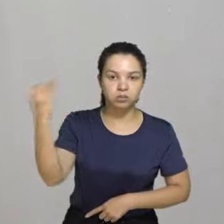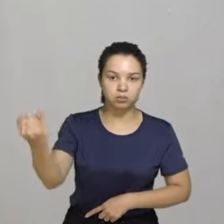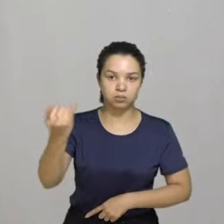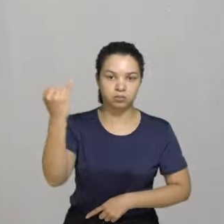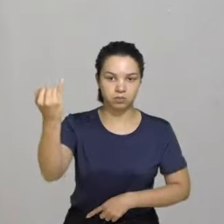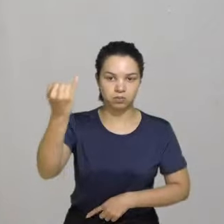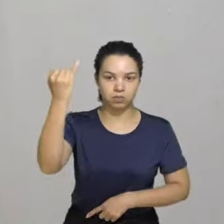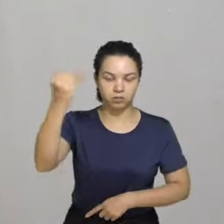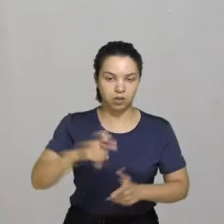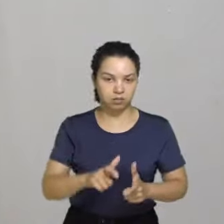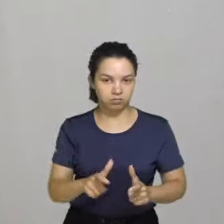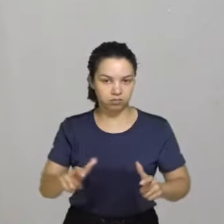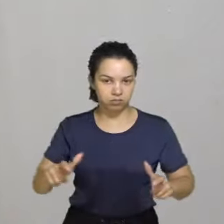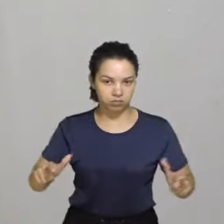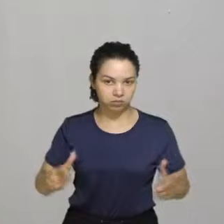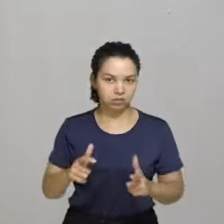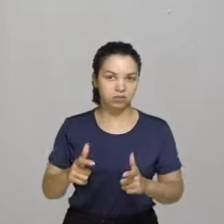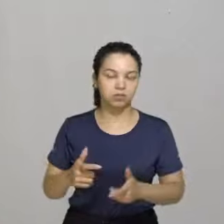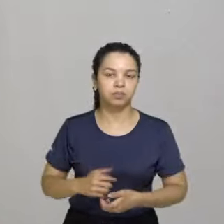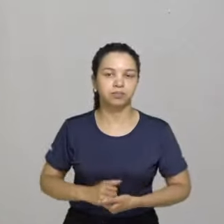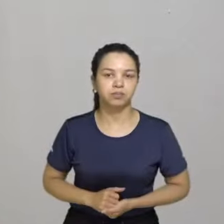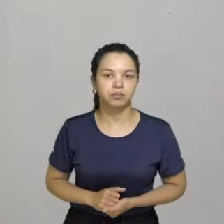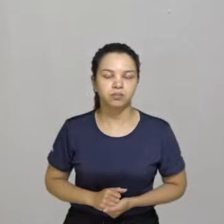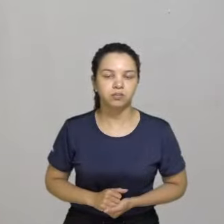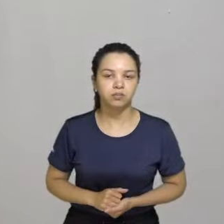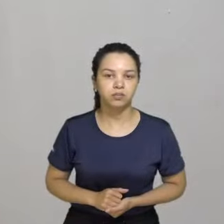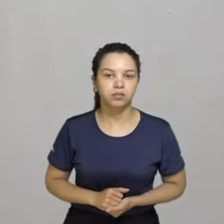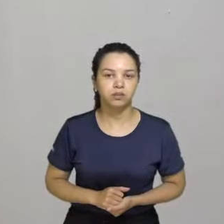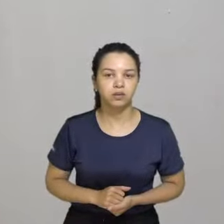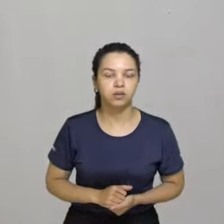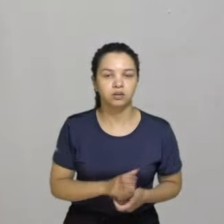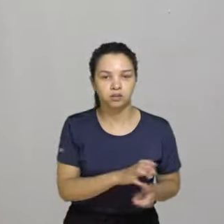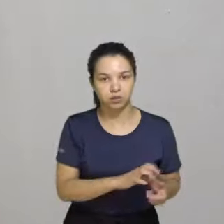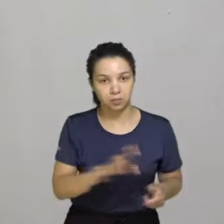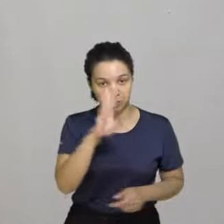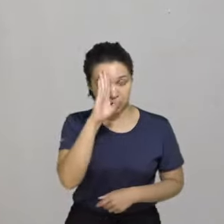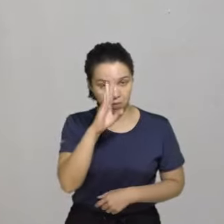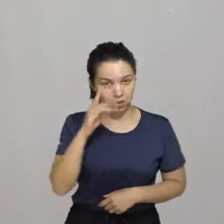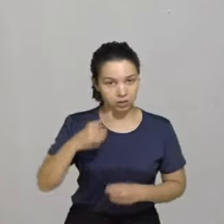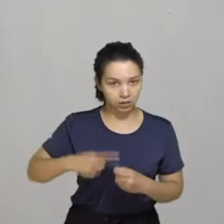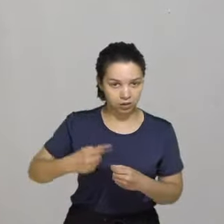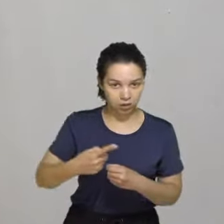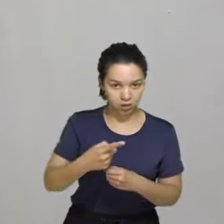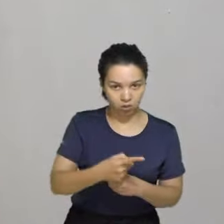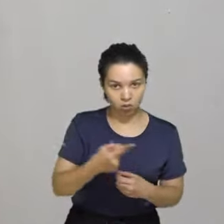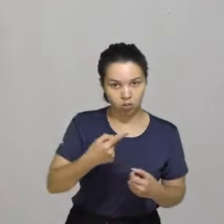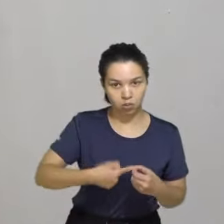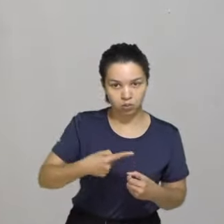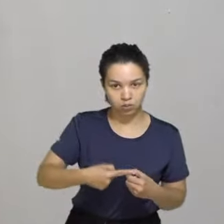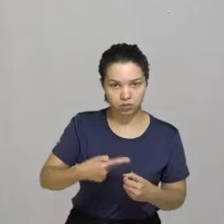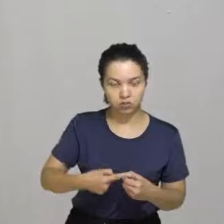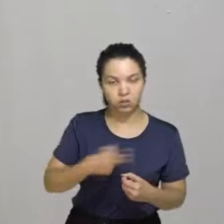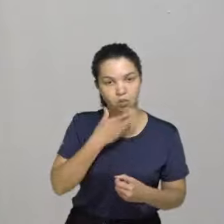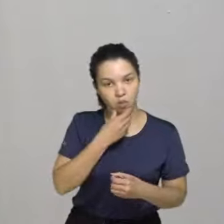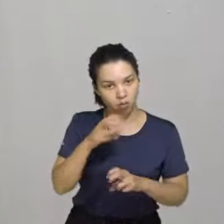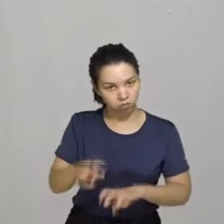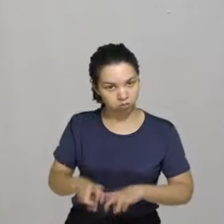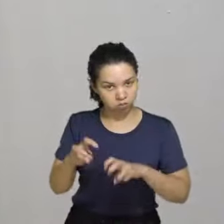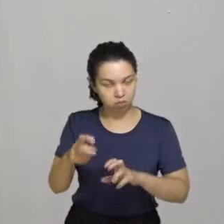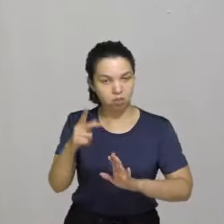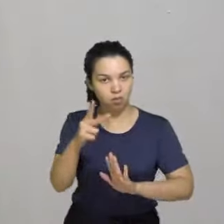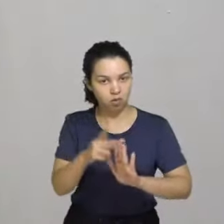a ampliação do abastecimento da rede, principalmente no interior dos municípios, onde está o homem do campo. Projeto